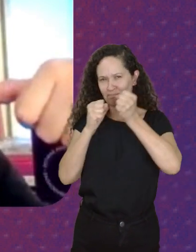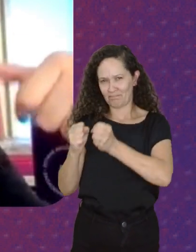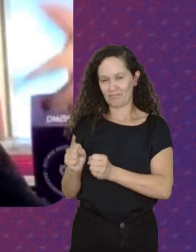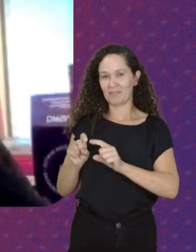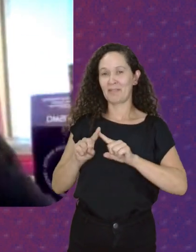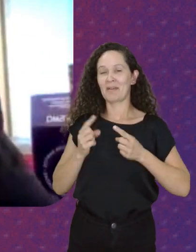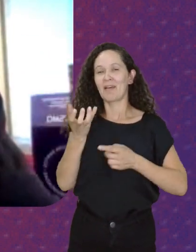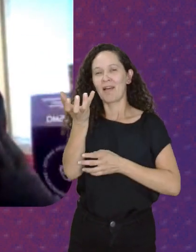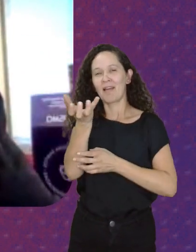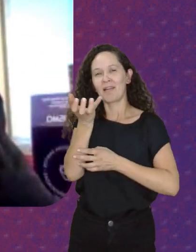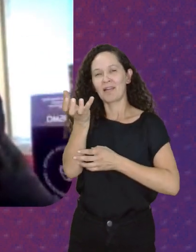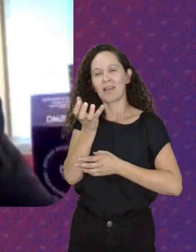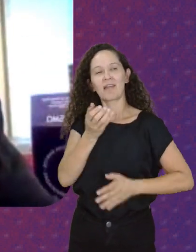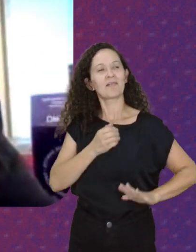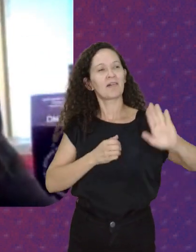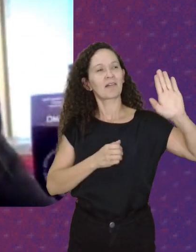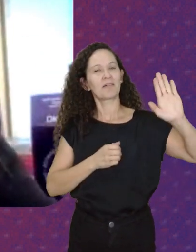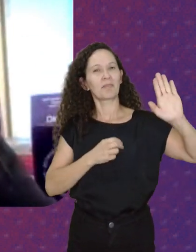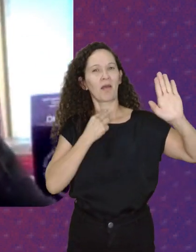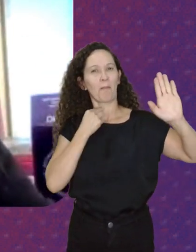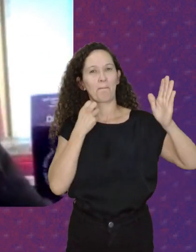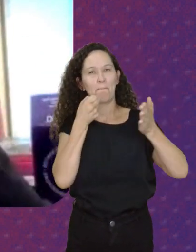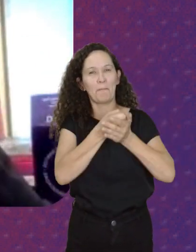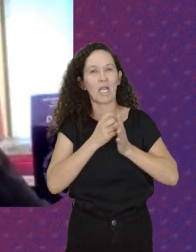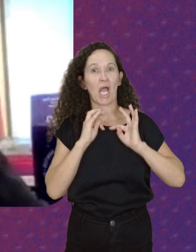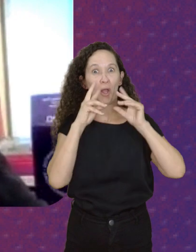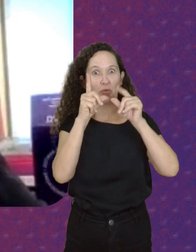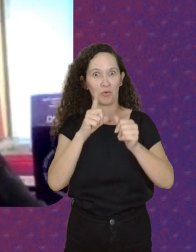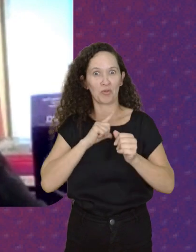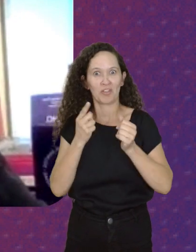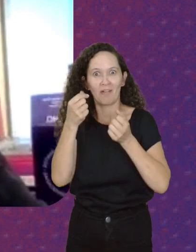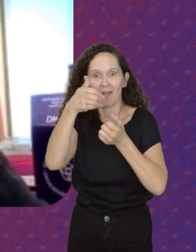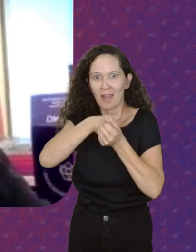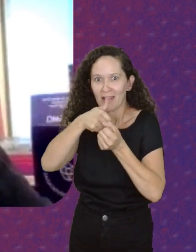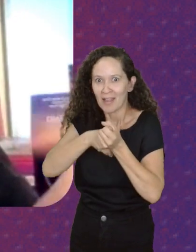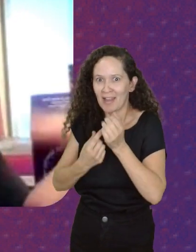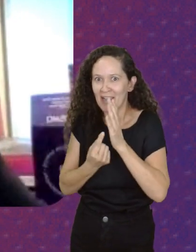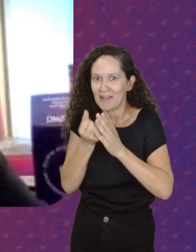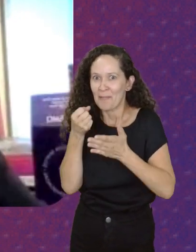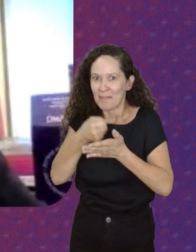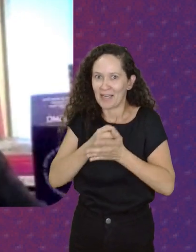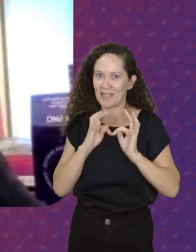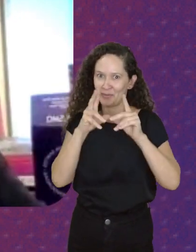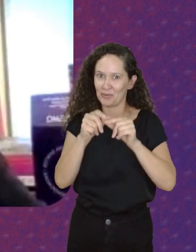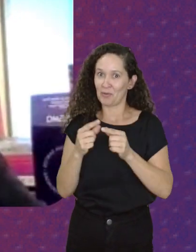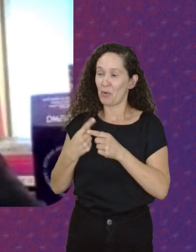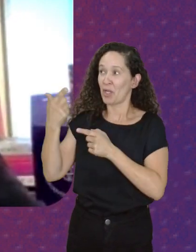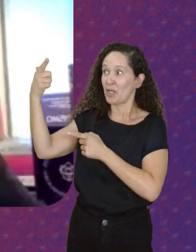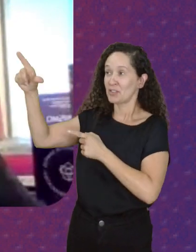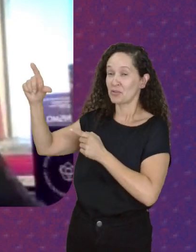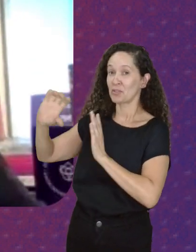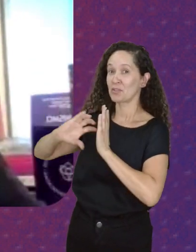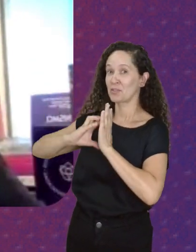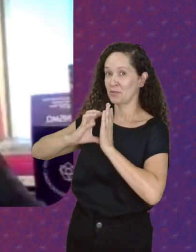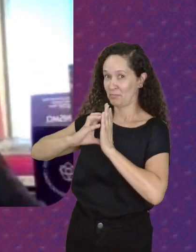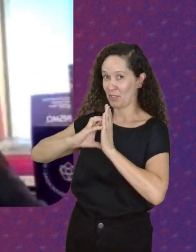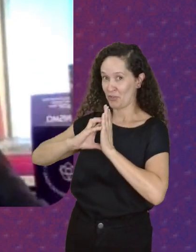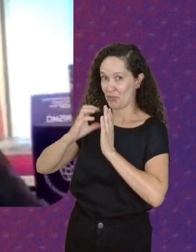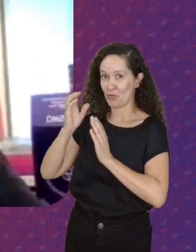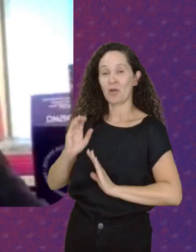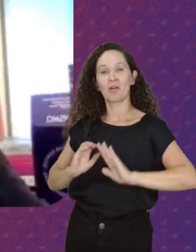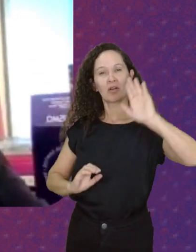ela quer fazer a pré-campanha dela. Ela não pode gastar todo o dinheiro que ela tem na pré-campanha, considerando que as outras